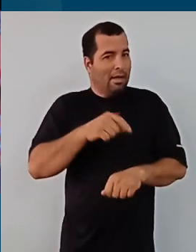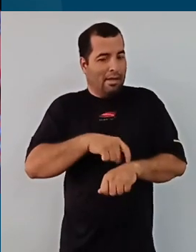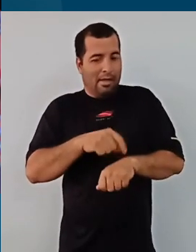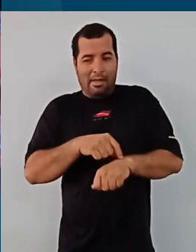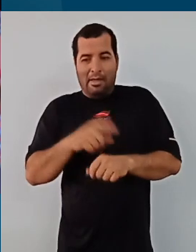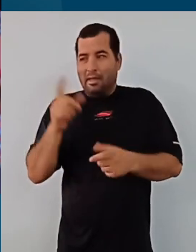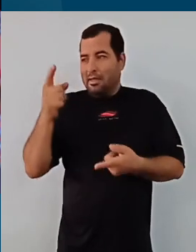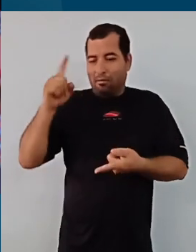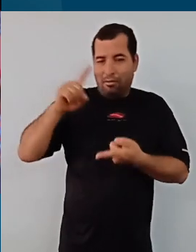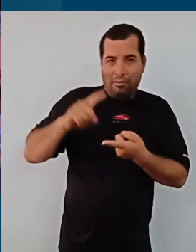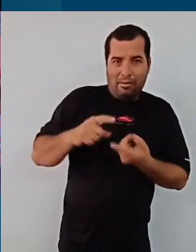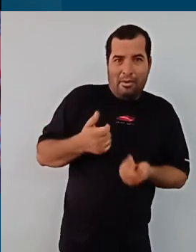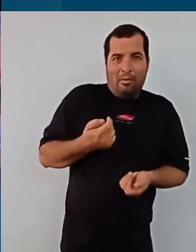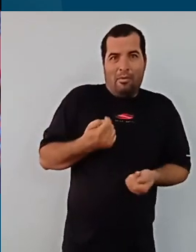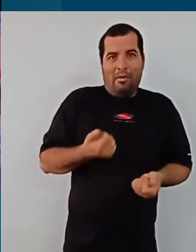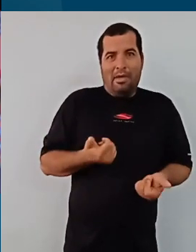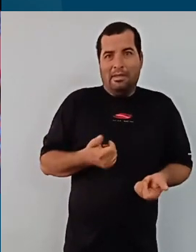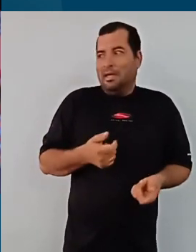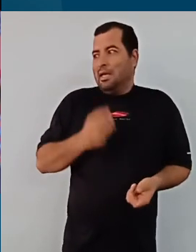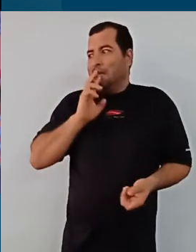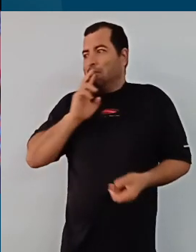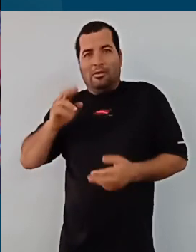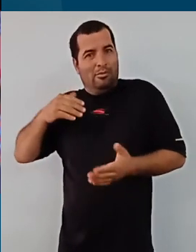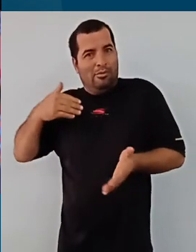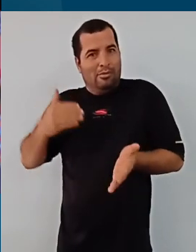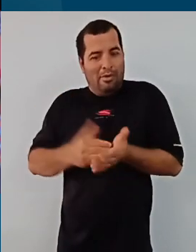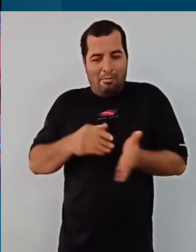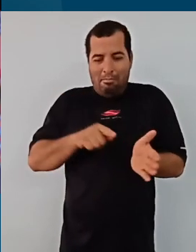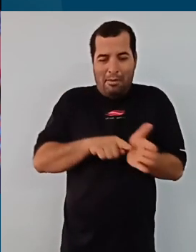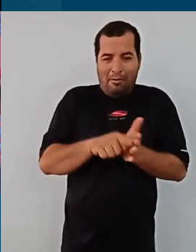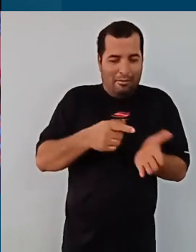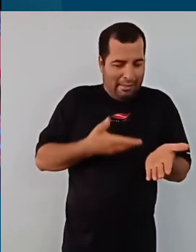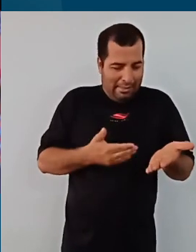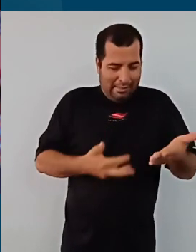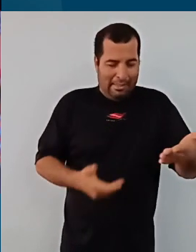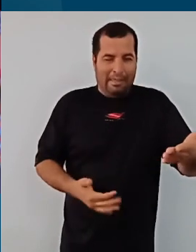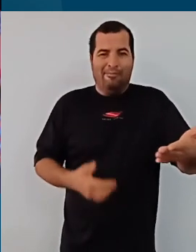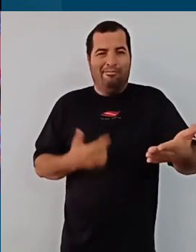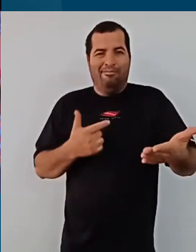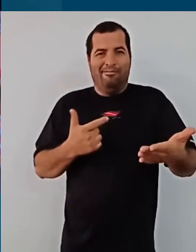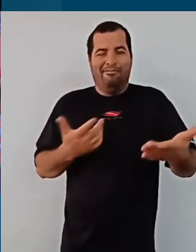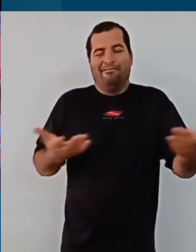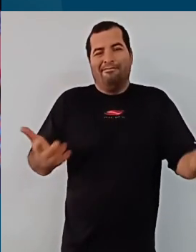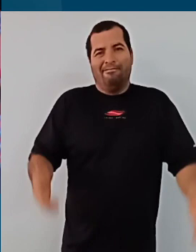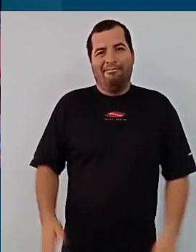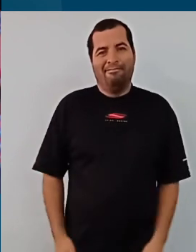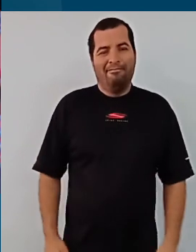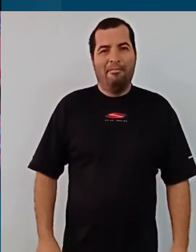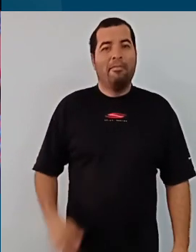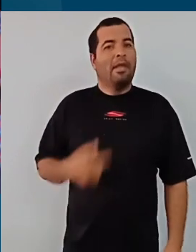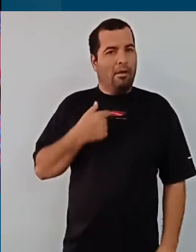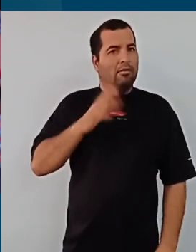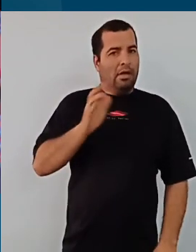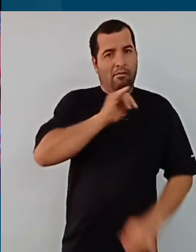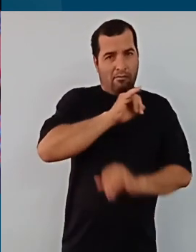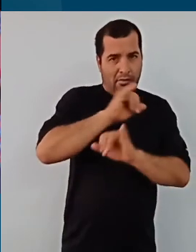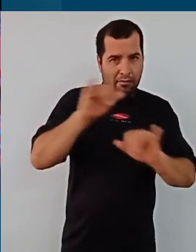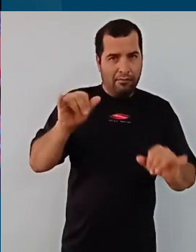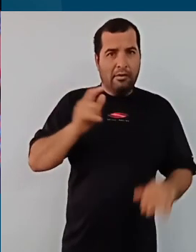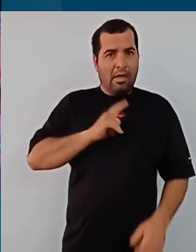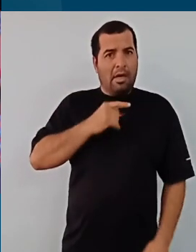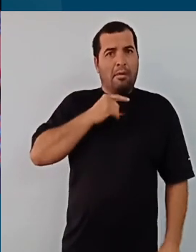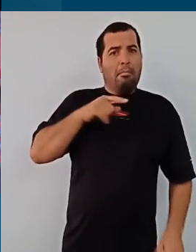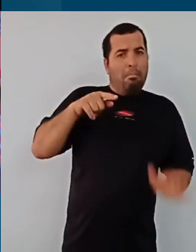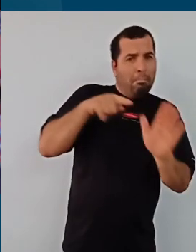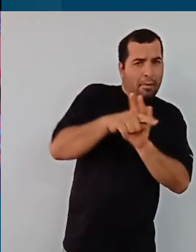queria, não vamos conseguir responder todas as perguntas que estão aqui no chat, mas eu queria lembra que eu falei para você de uma pergunta